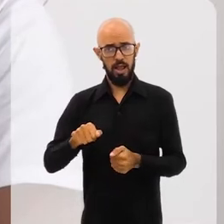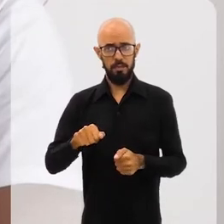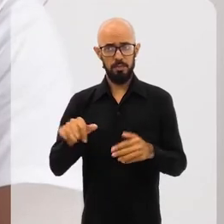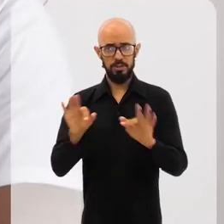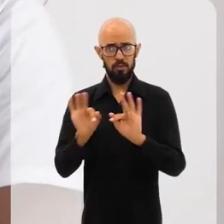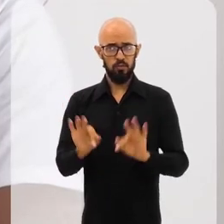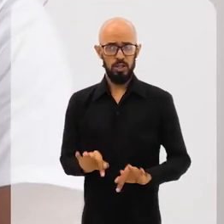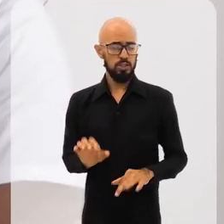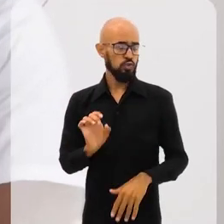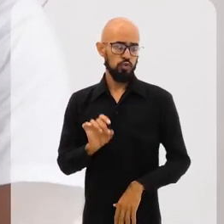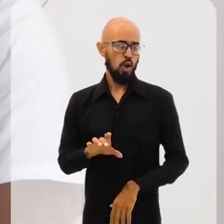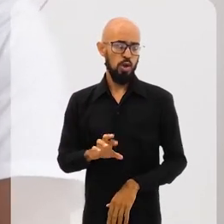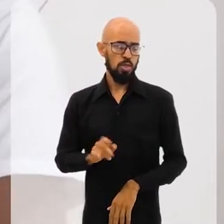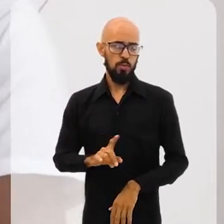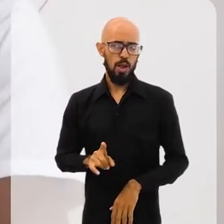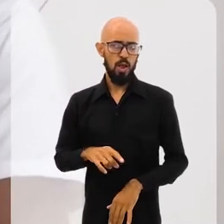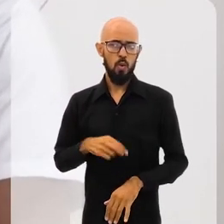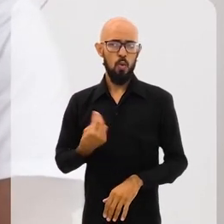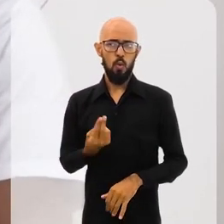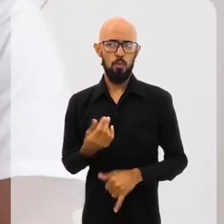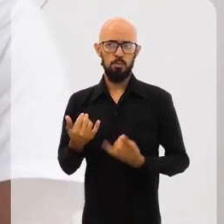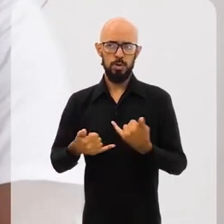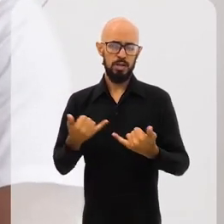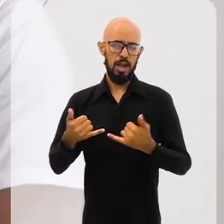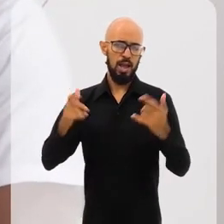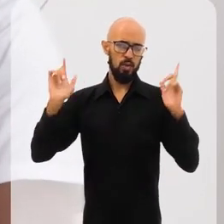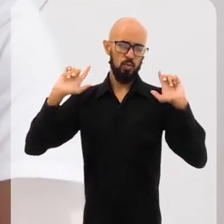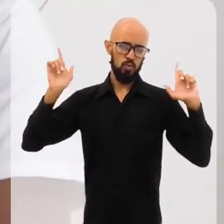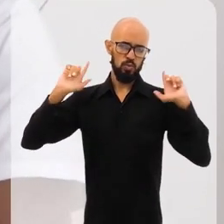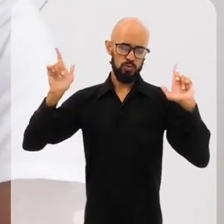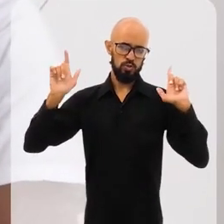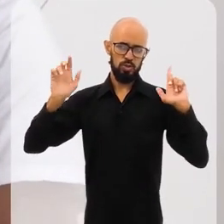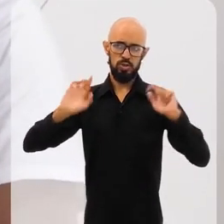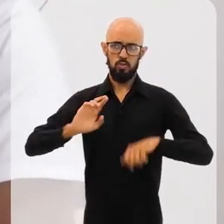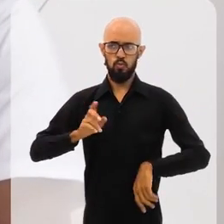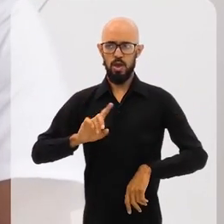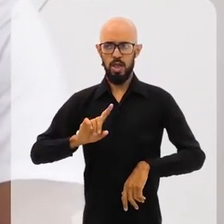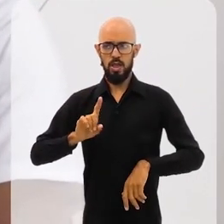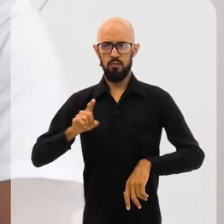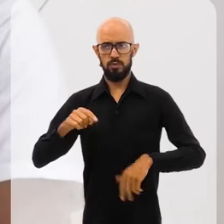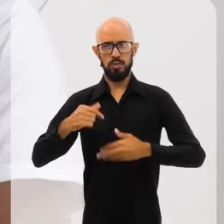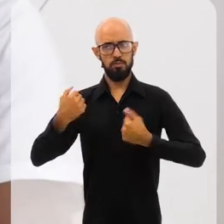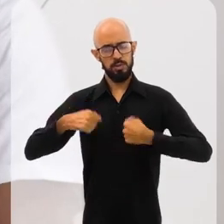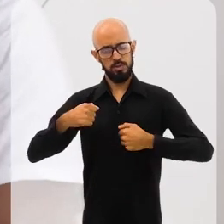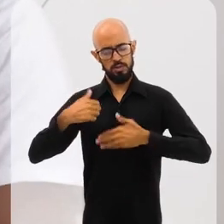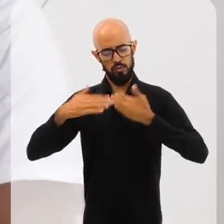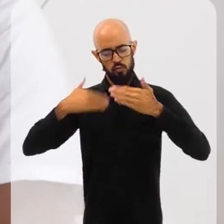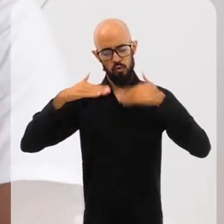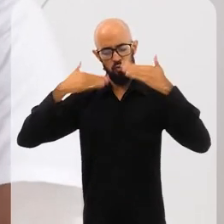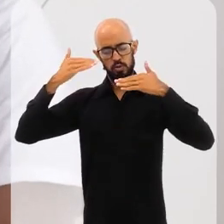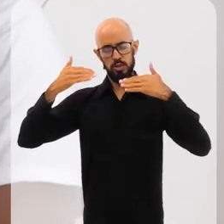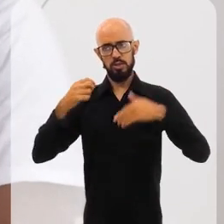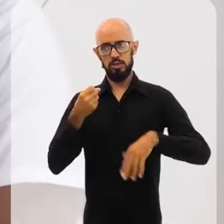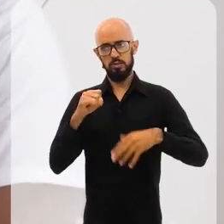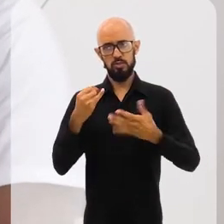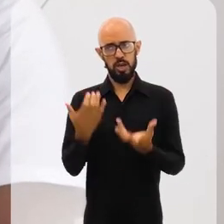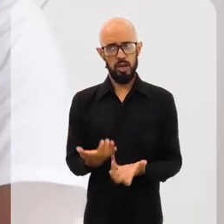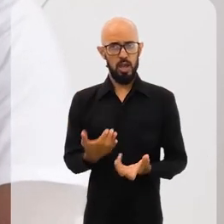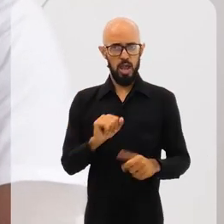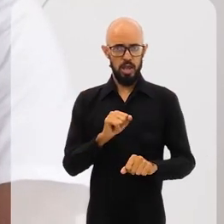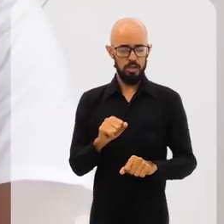terra simplesmente para ser feliz, para brincar, para curtir, para nada disso. Você veio essa terra para uma